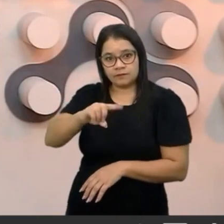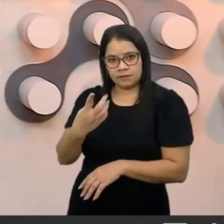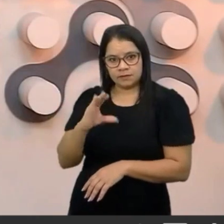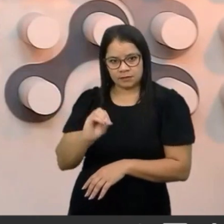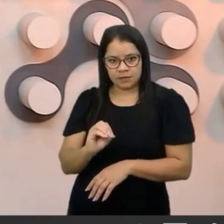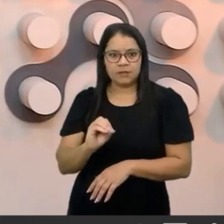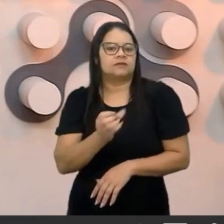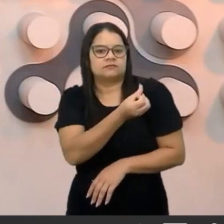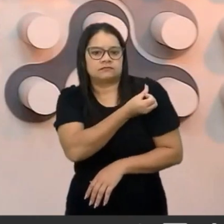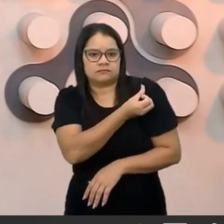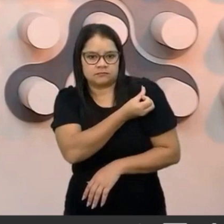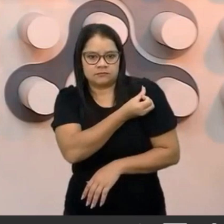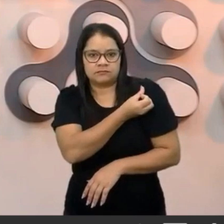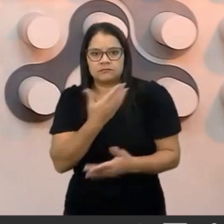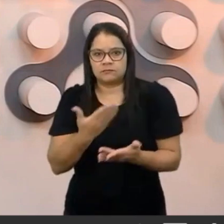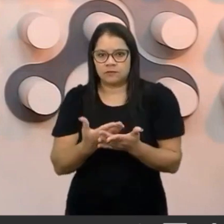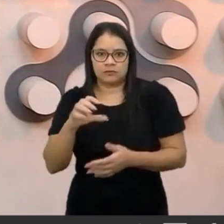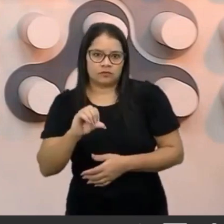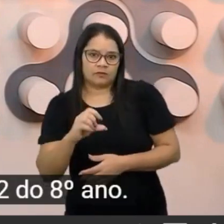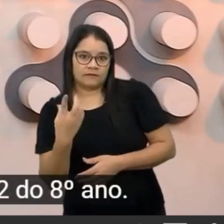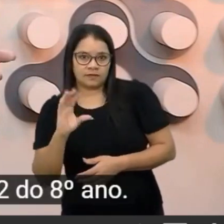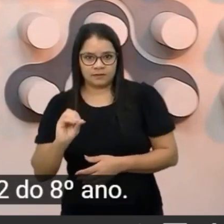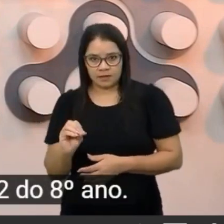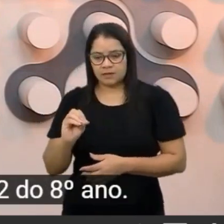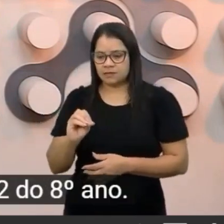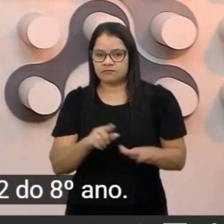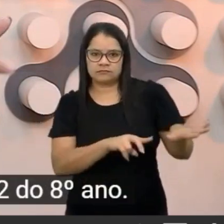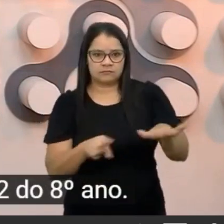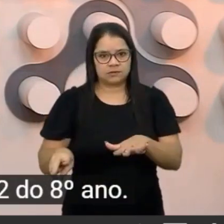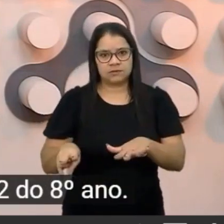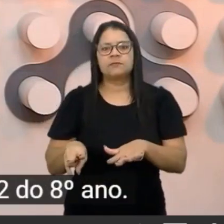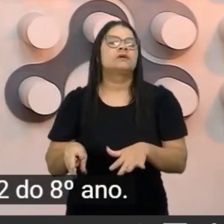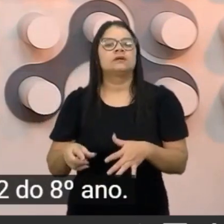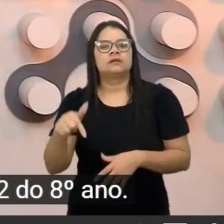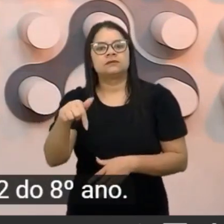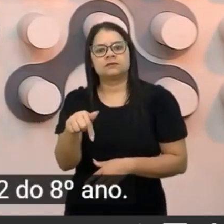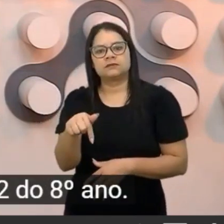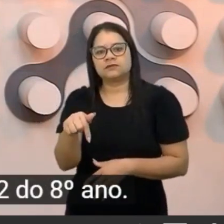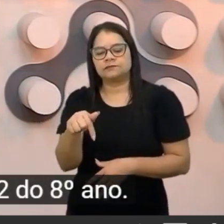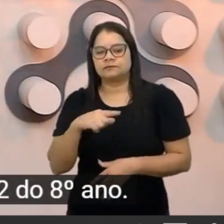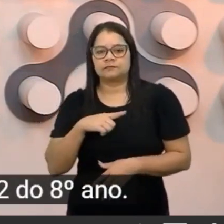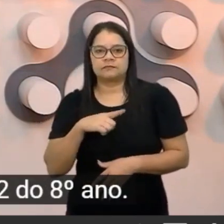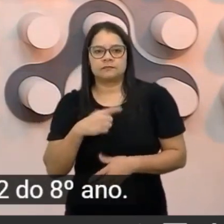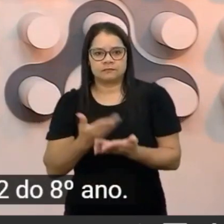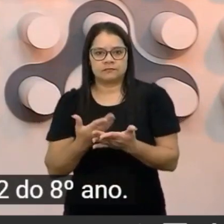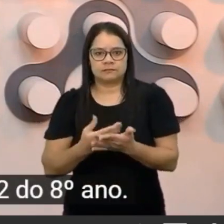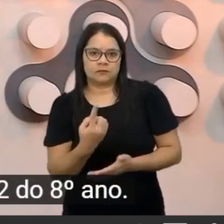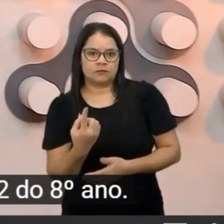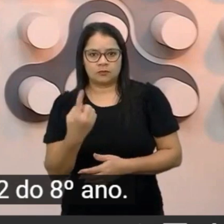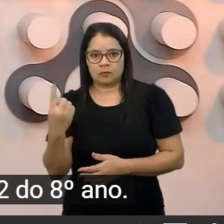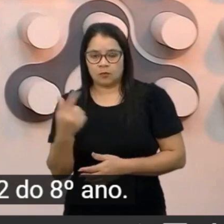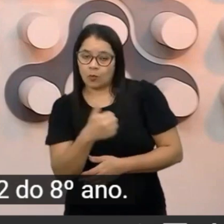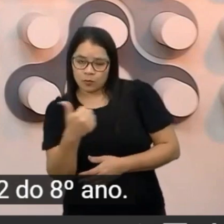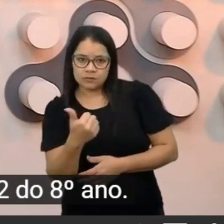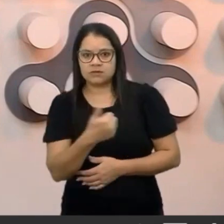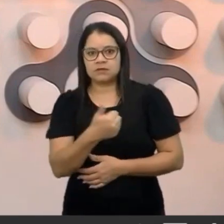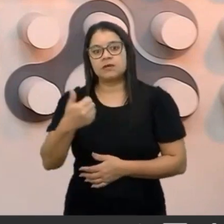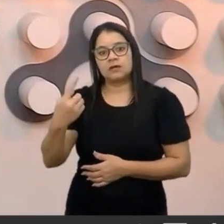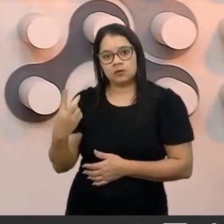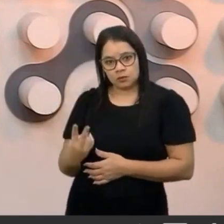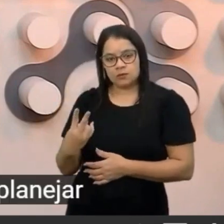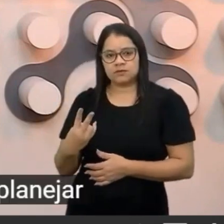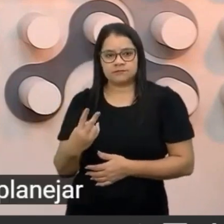aí para o 6º ano, aula 9 e 10, e daí na semana 7, a partir do dia 26 do 5, temos aí a aula 11 e 12 do 8º